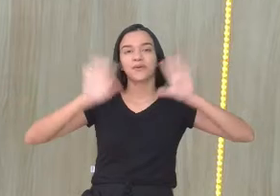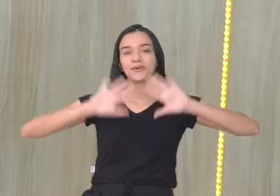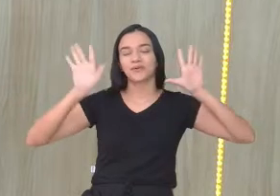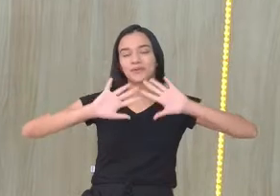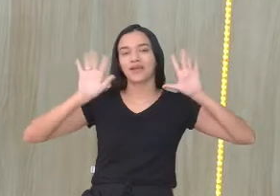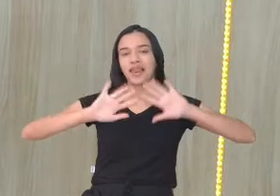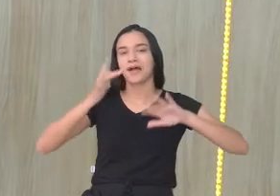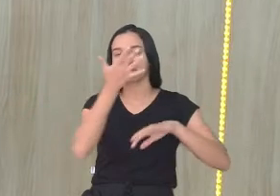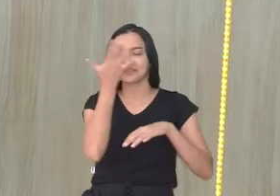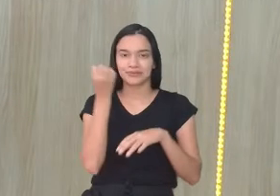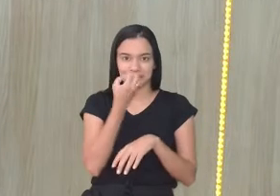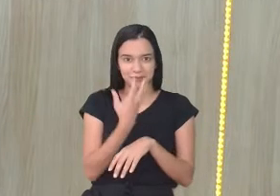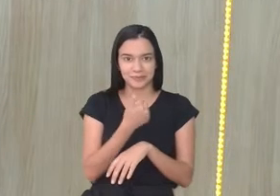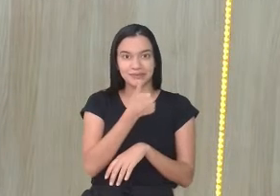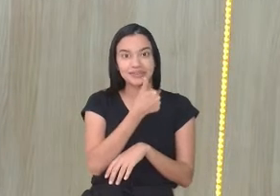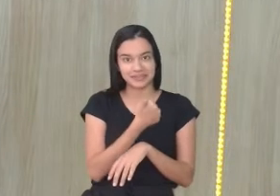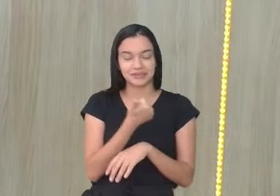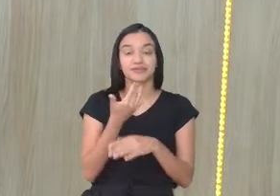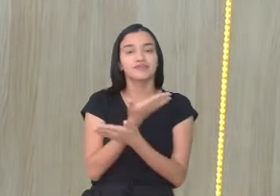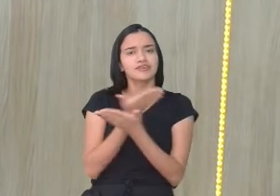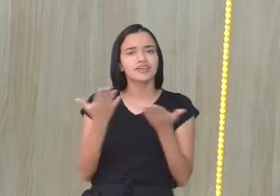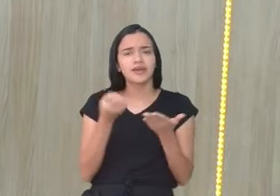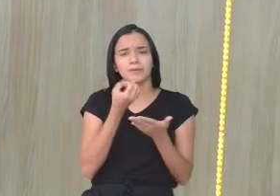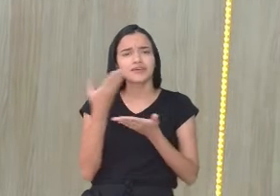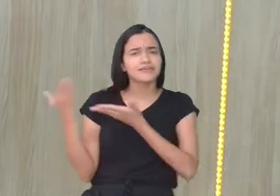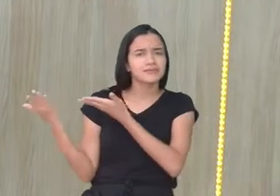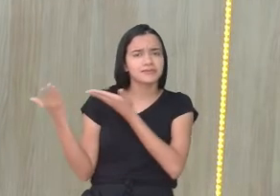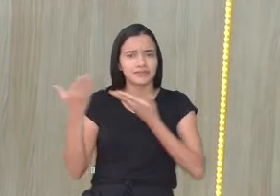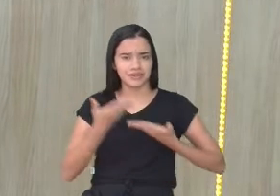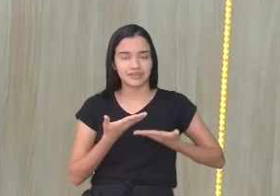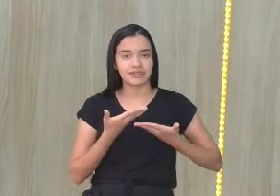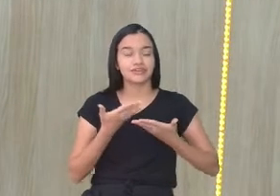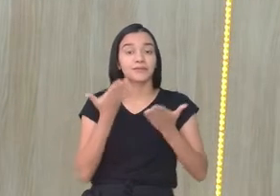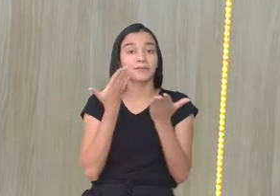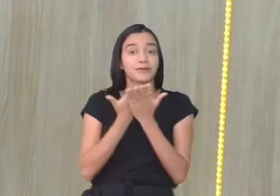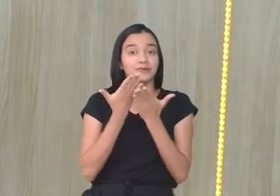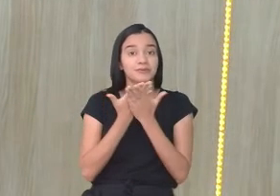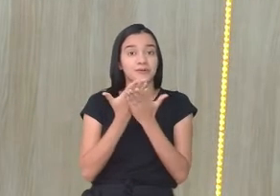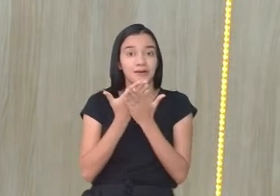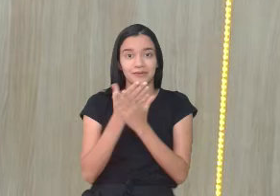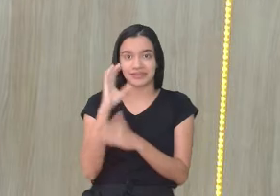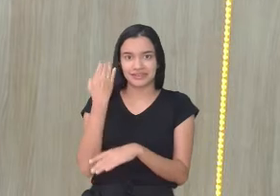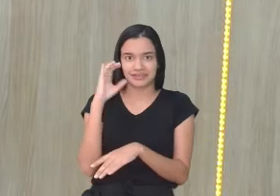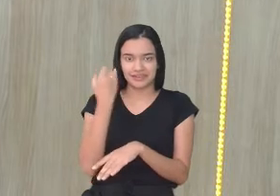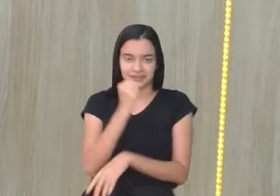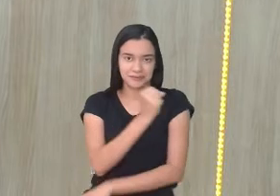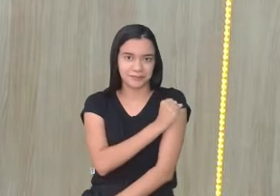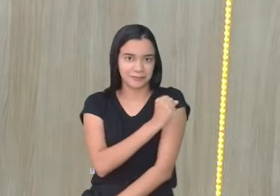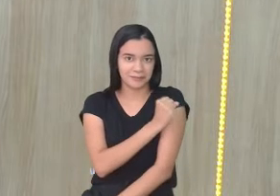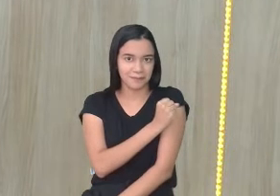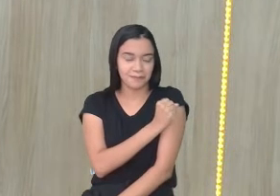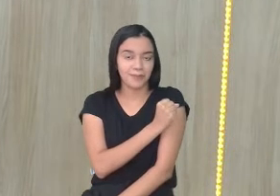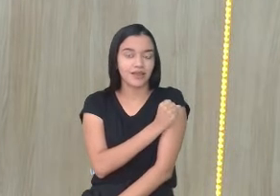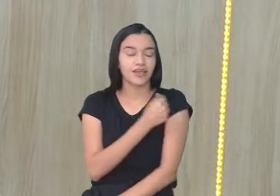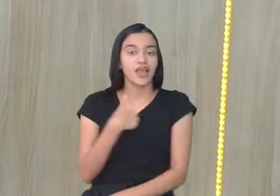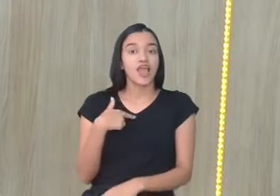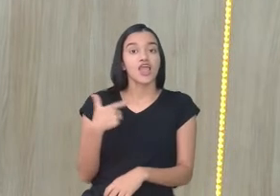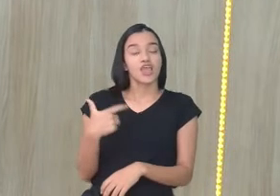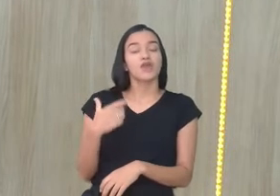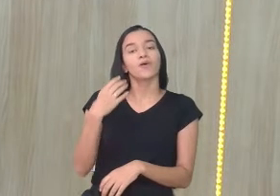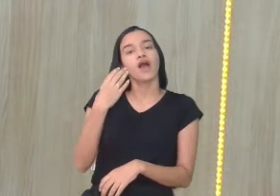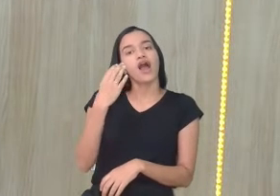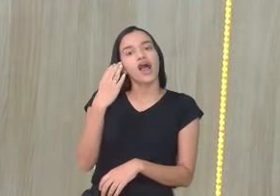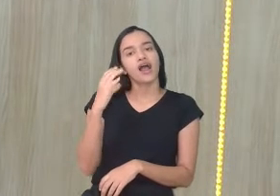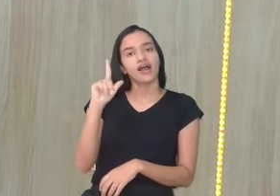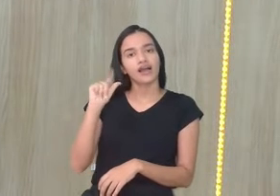Olá, pessoal, tudo bem com vocês? Bem-vindos e bem-vindas para mais uma aula de Ciências do 8º ano. Sou a professora Cláudia